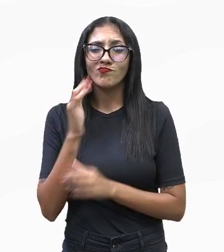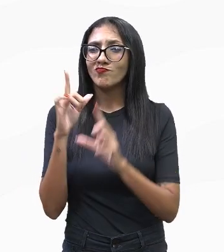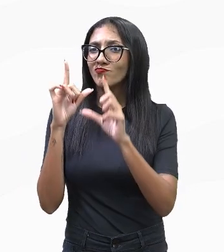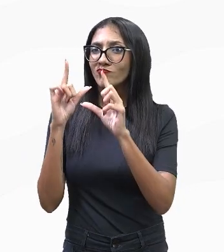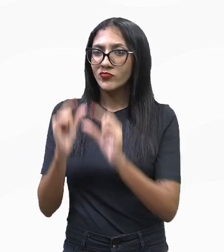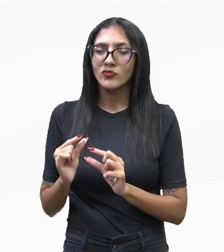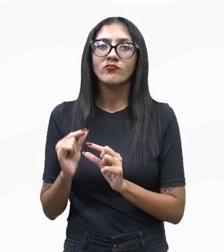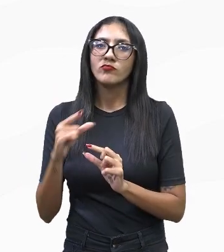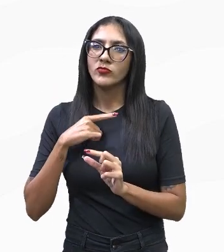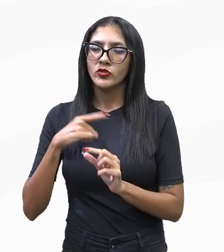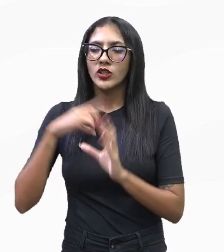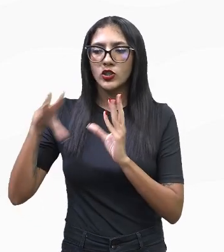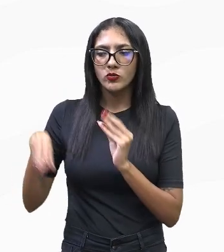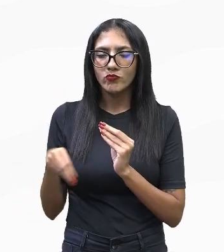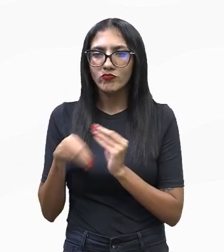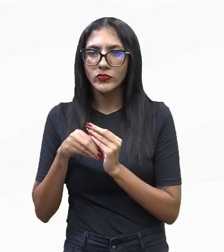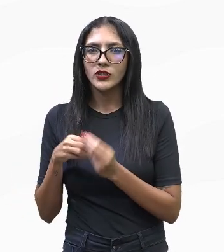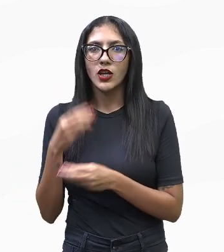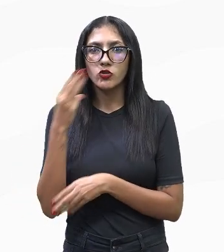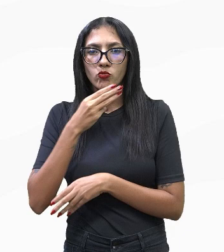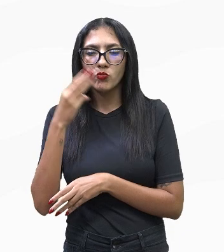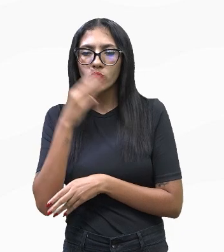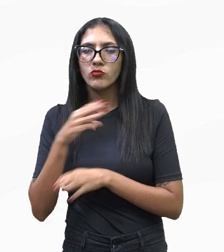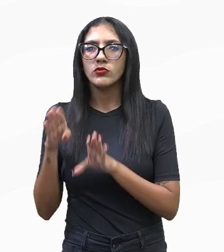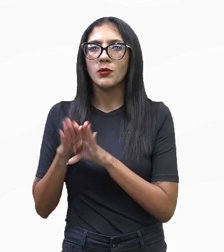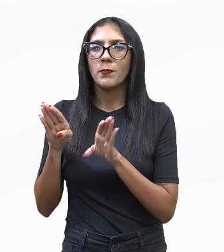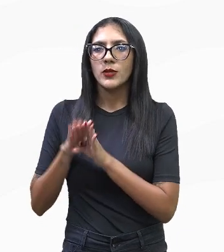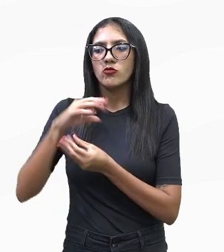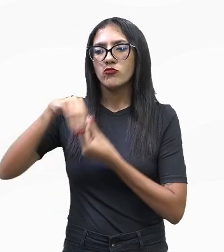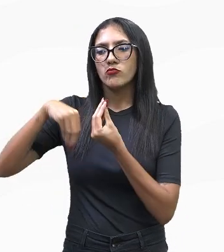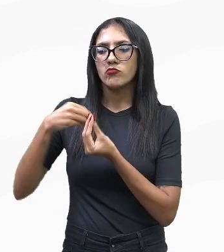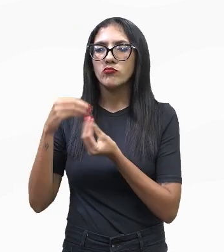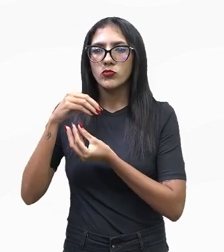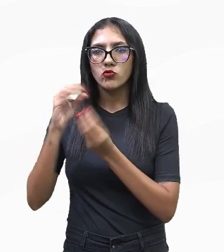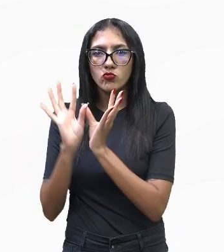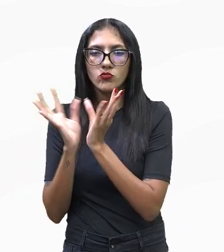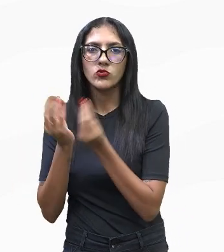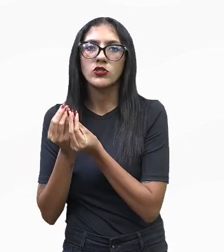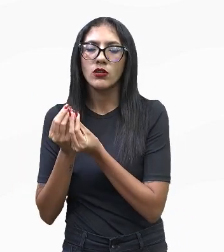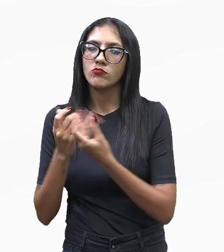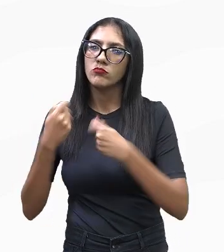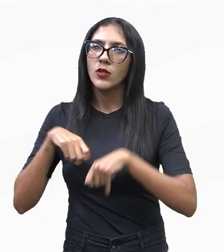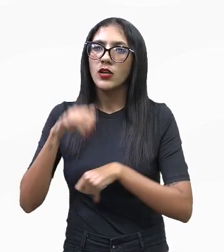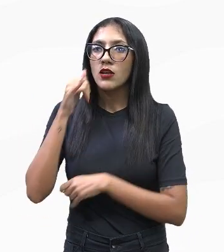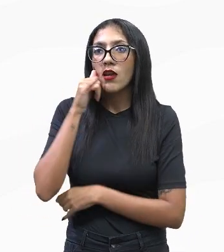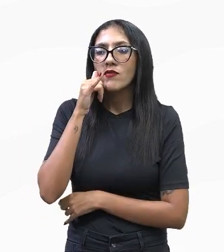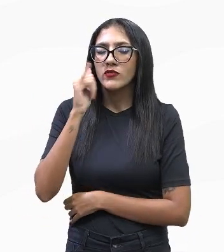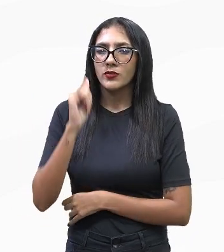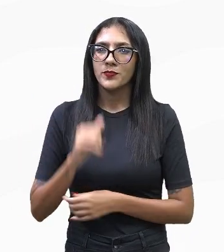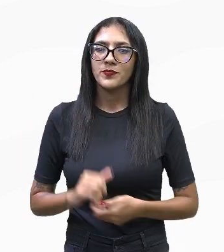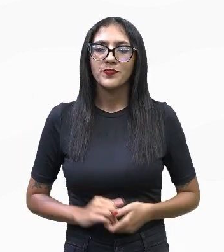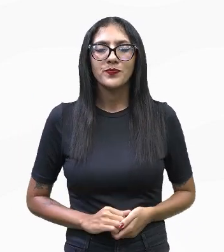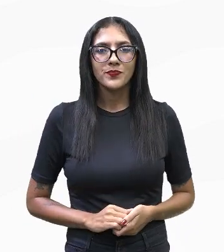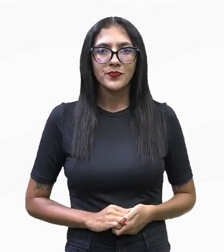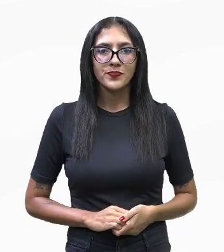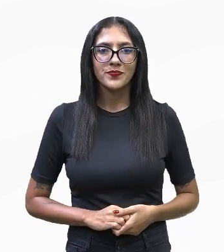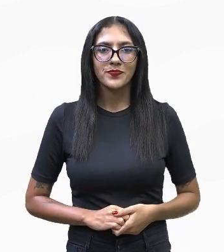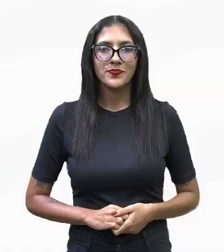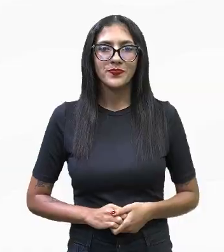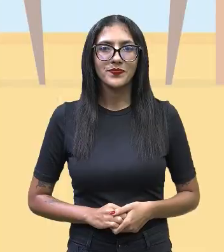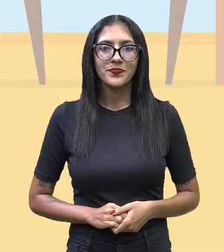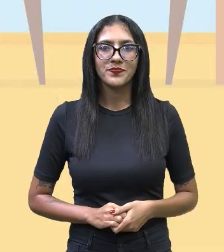tem mais aditivo e muito açúcar, podendo levar a diabetes e que deve ser evitado na alimentação da população.